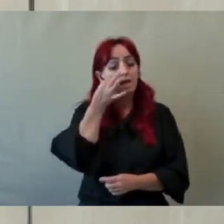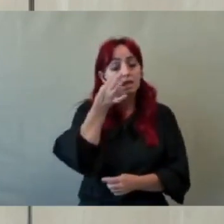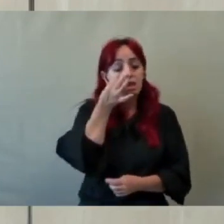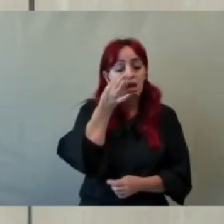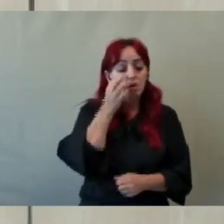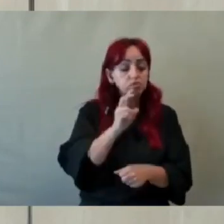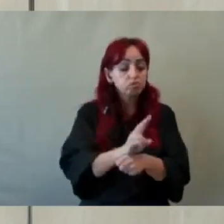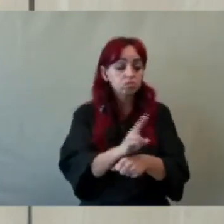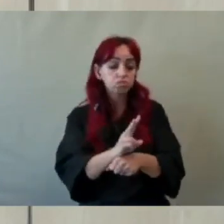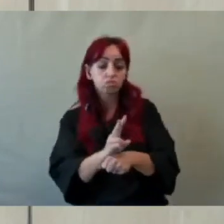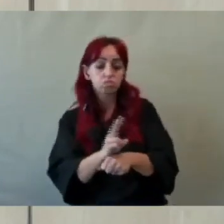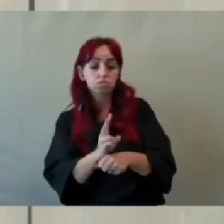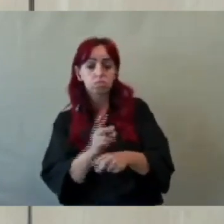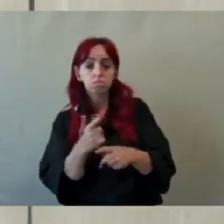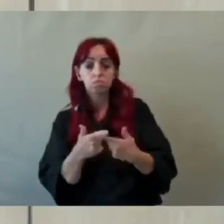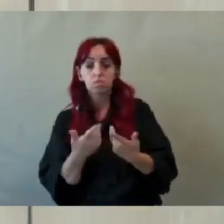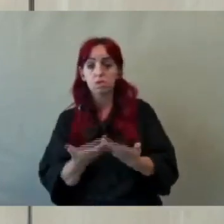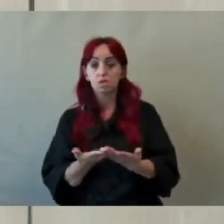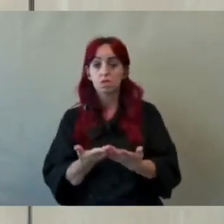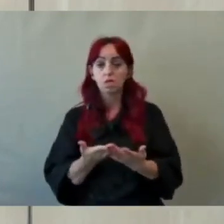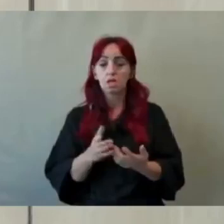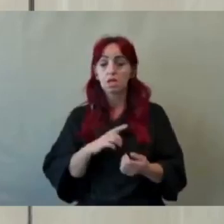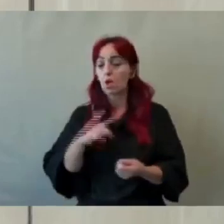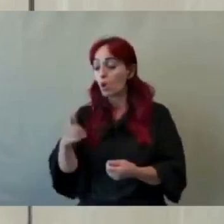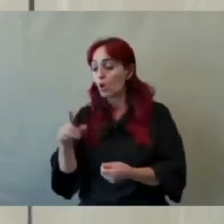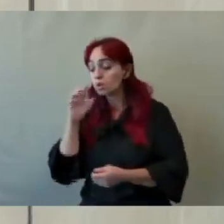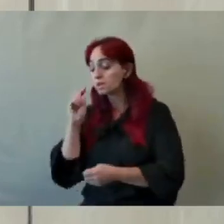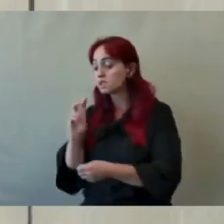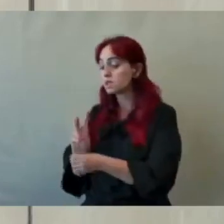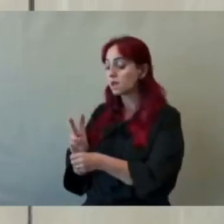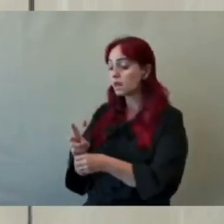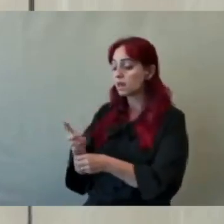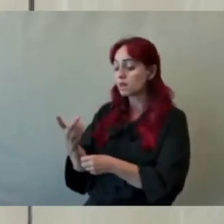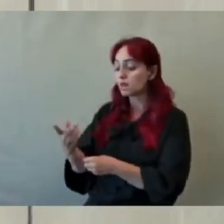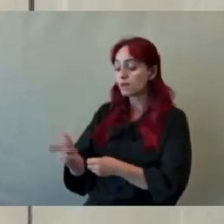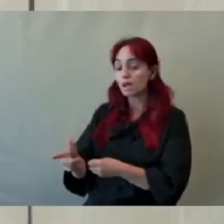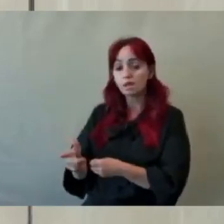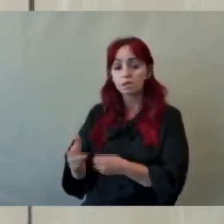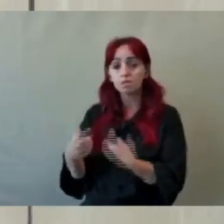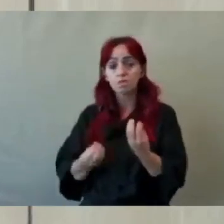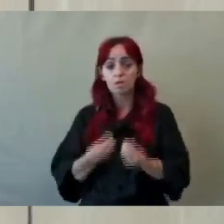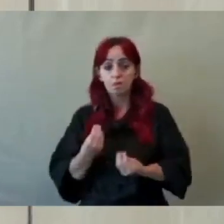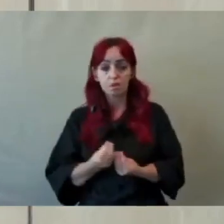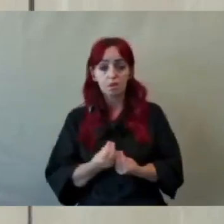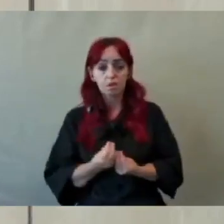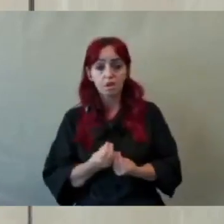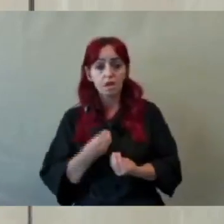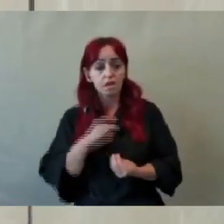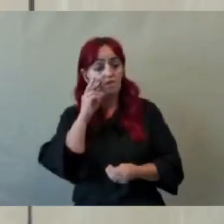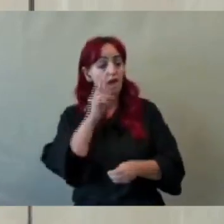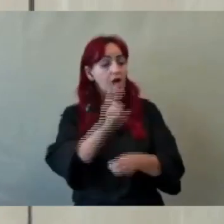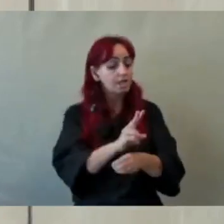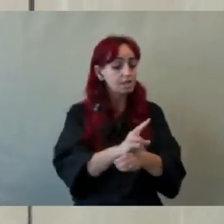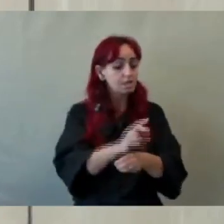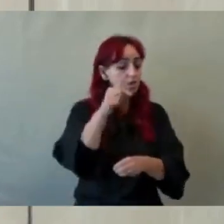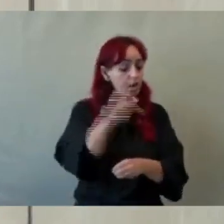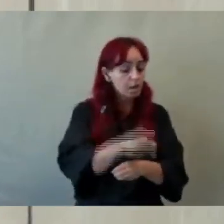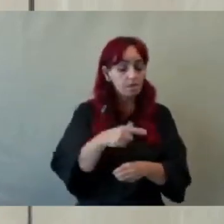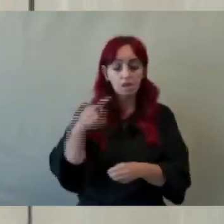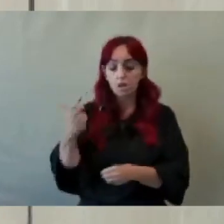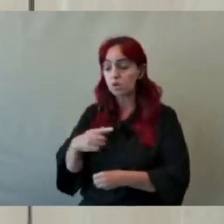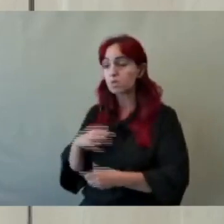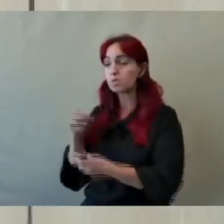entre as aluno quieto, e o outro que demanda, então, gira para esse que demanda, e o outro estudante que precisaria do atendimento